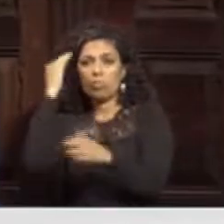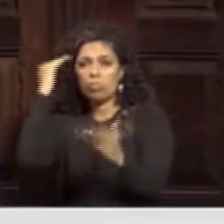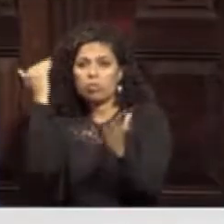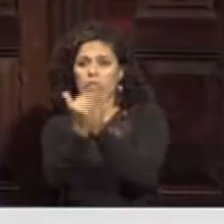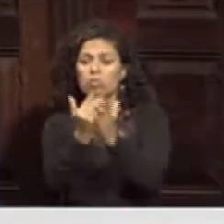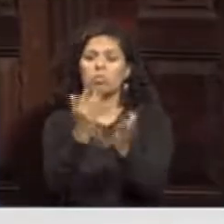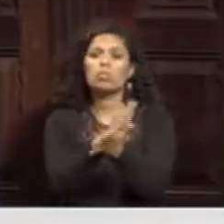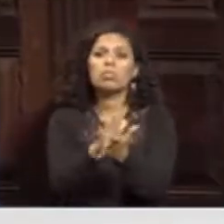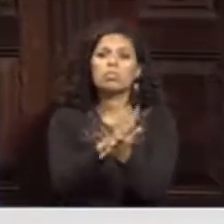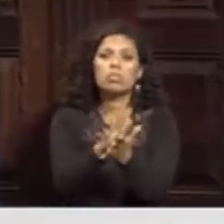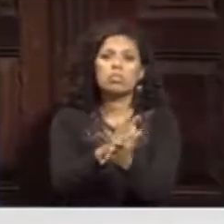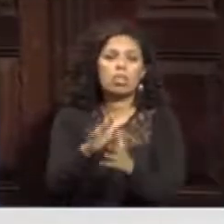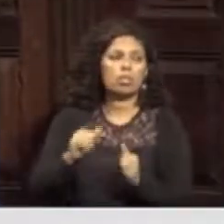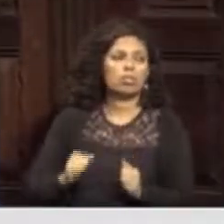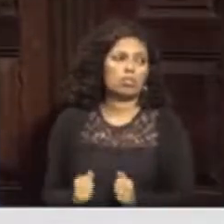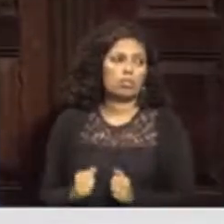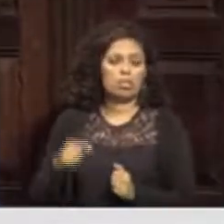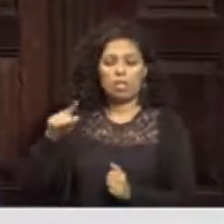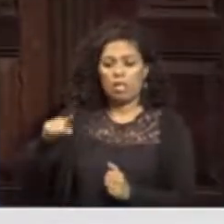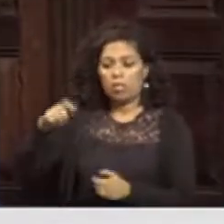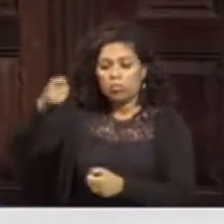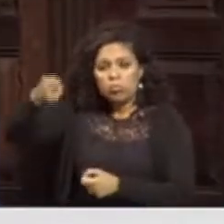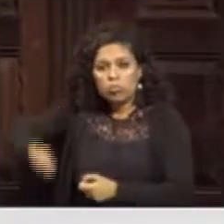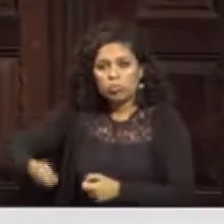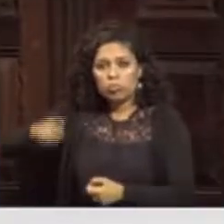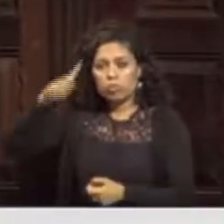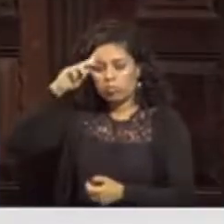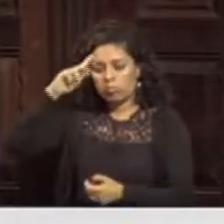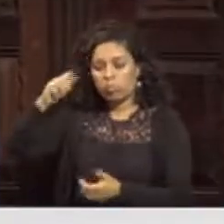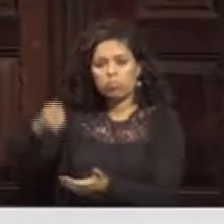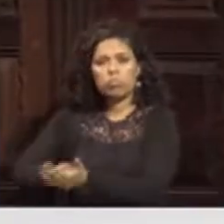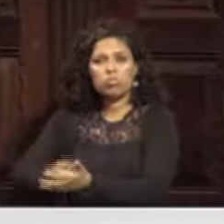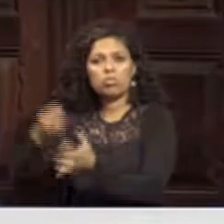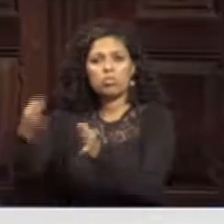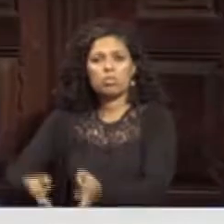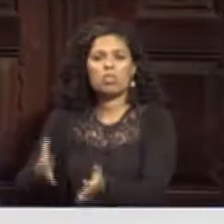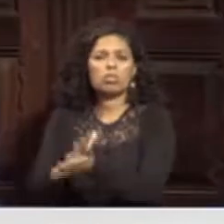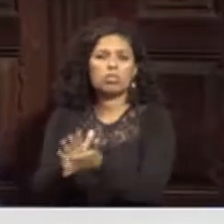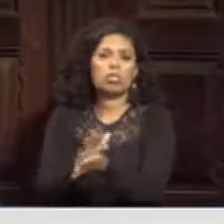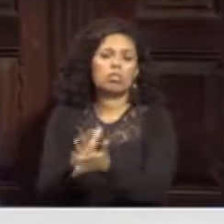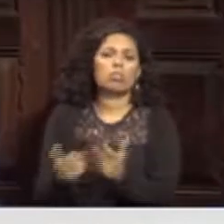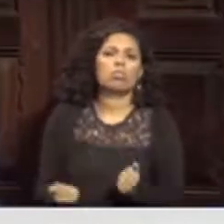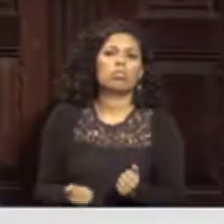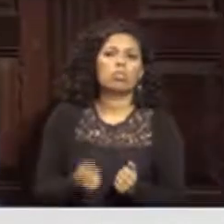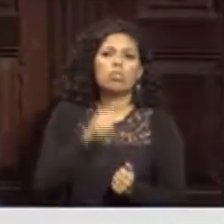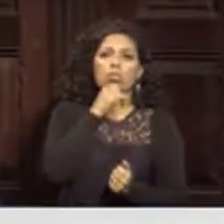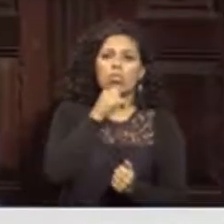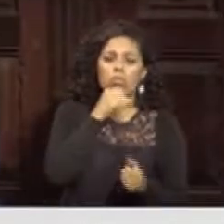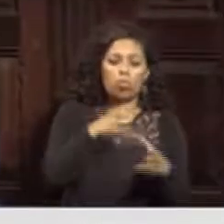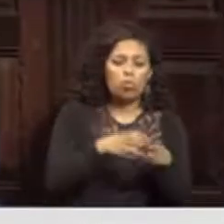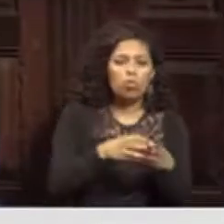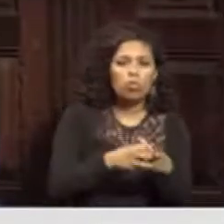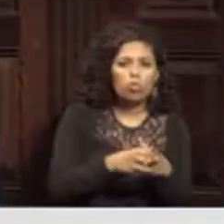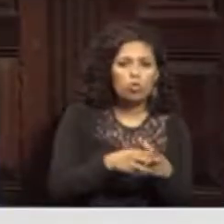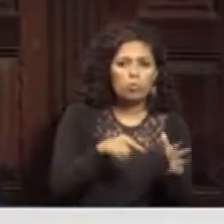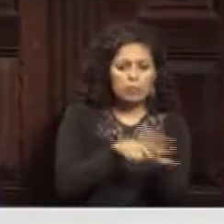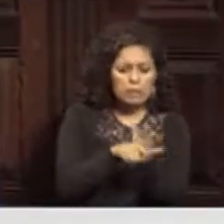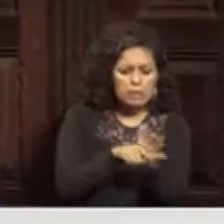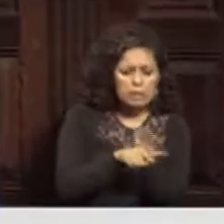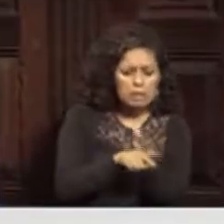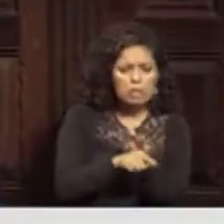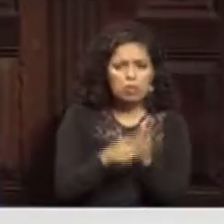como também não cumpriu os recursos mínimos de investimento do Fundo Estadual de Habitação de Interesse